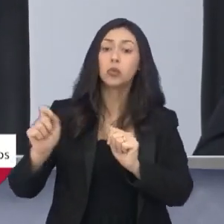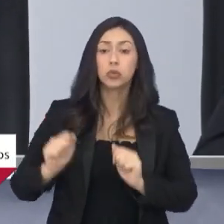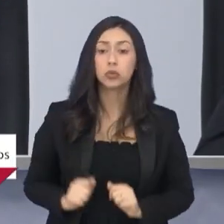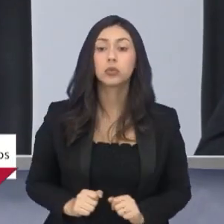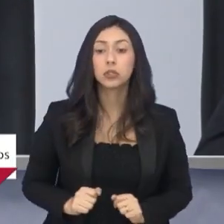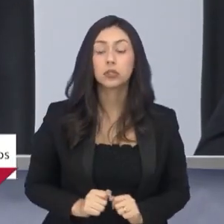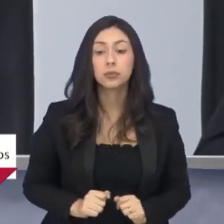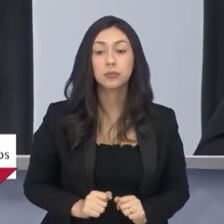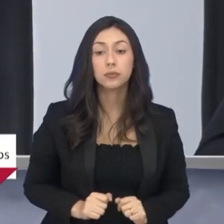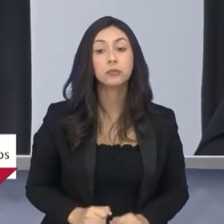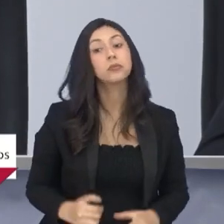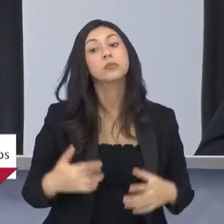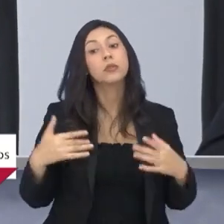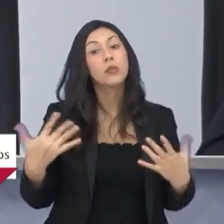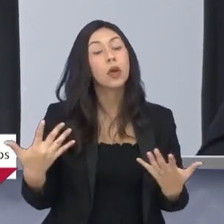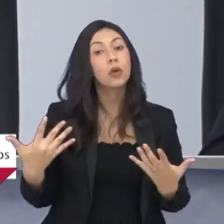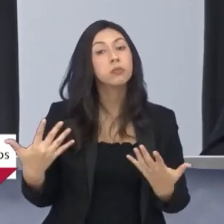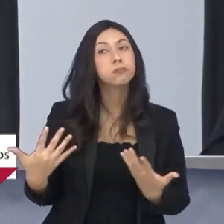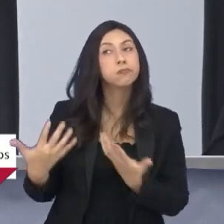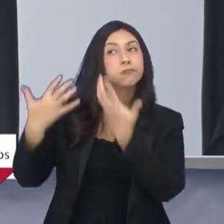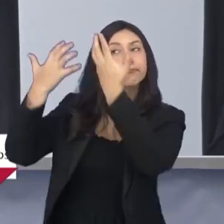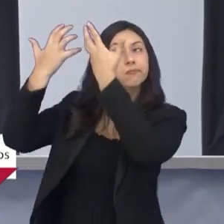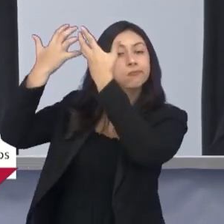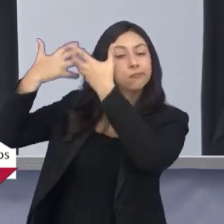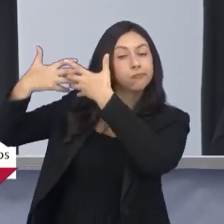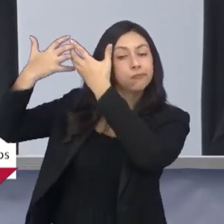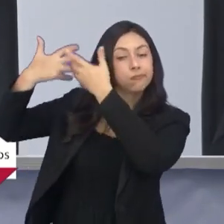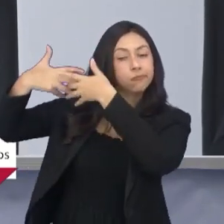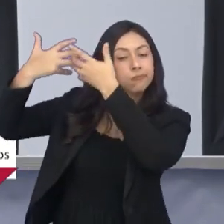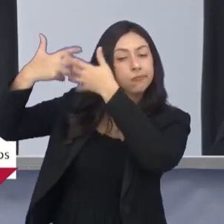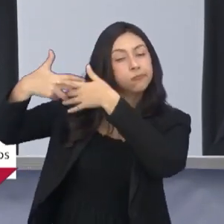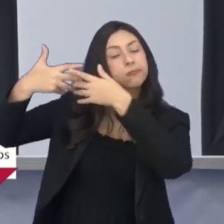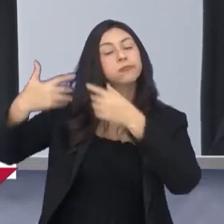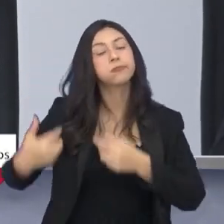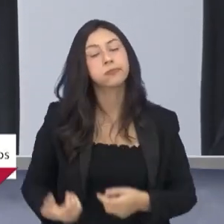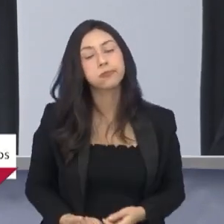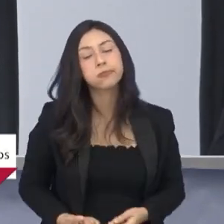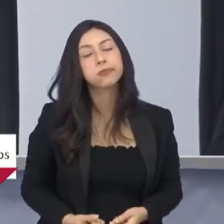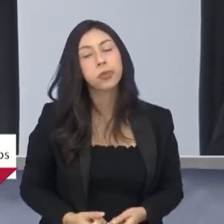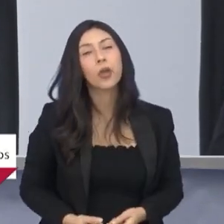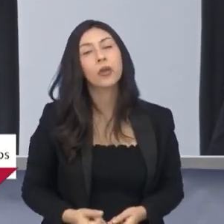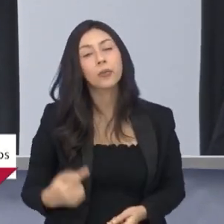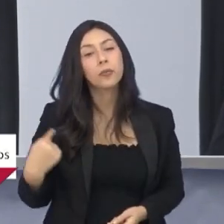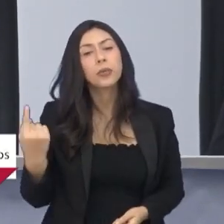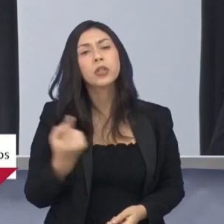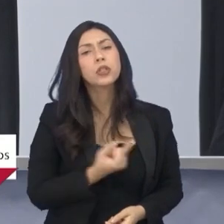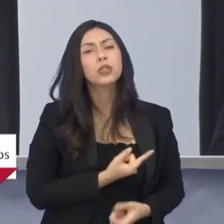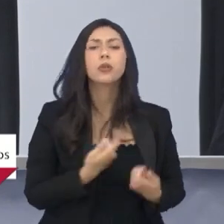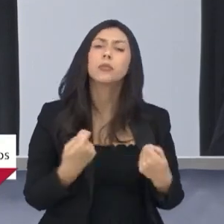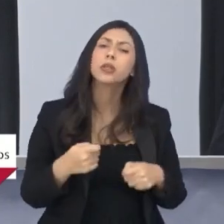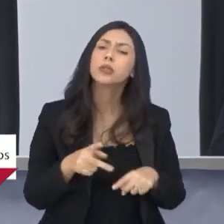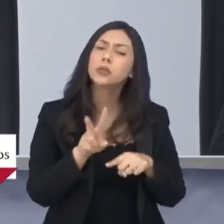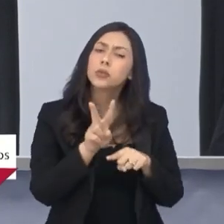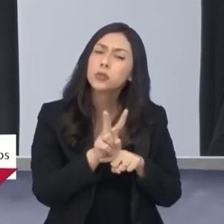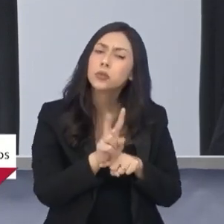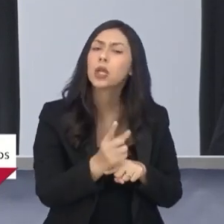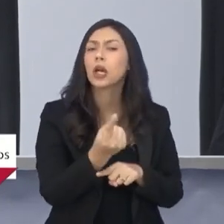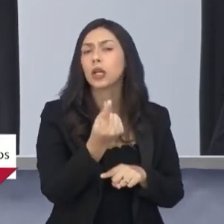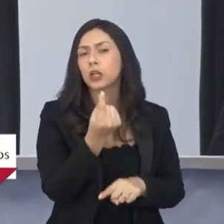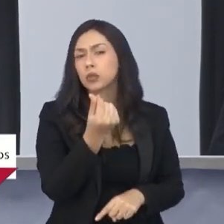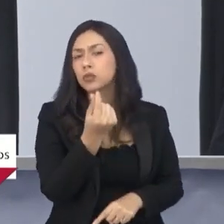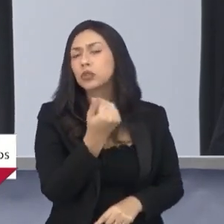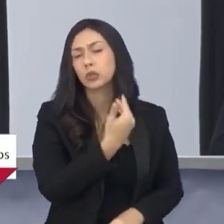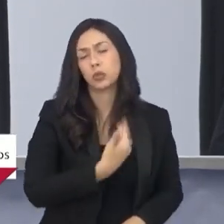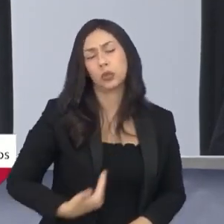Então essas reflexões que ficam para que para que a gente cuide melhor do dinheiro público eu não